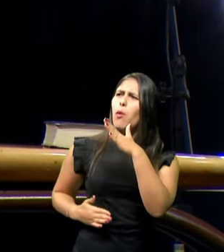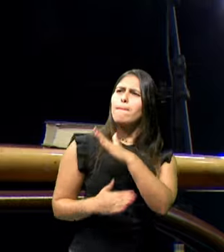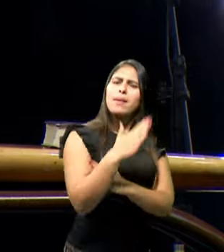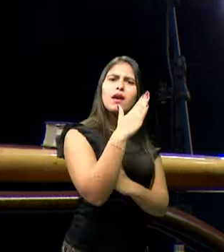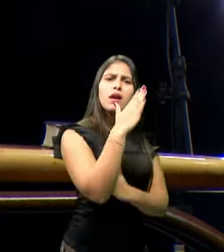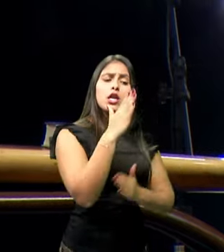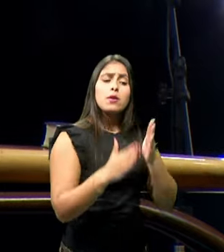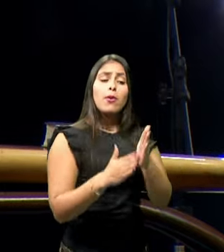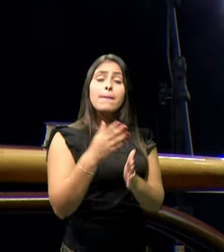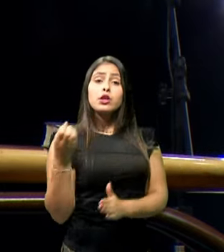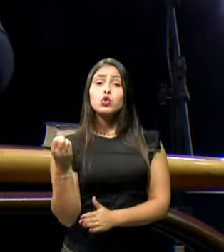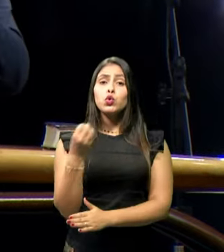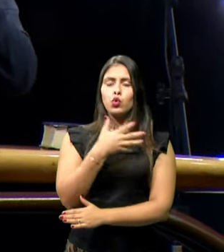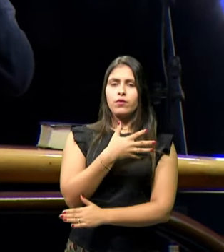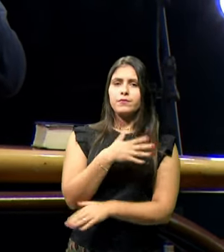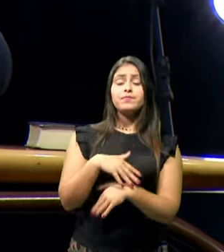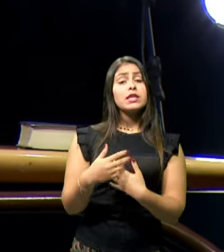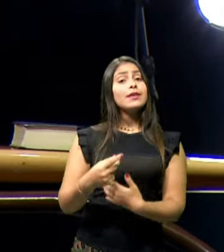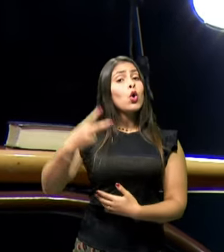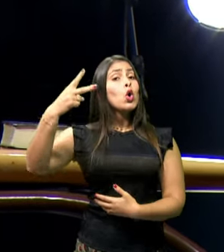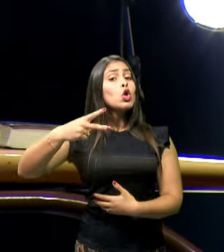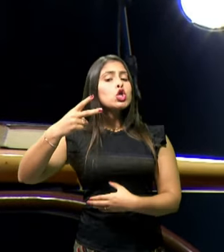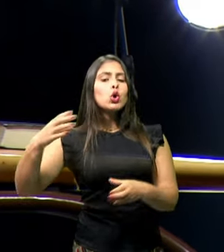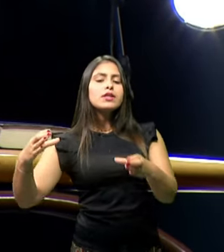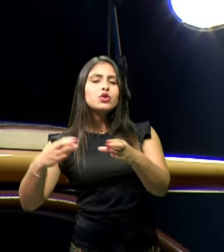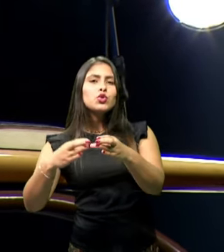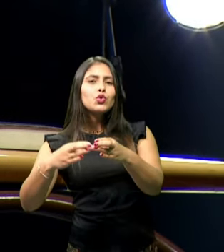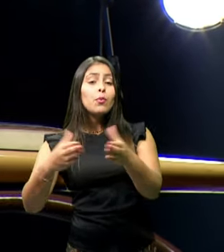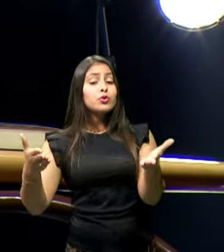E aí eu vou aqui para dois grupos que estão aqui dentro da igreja.